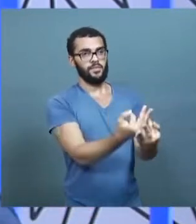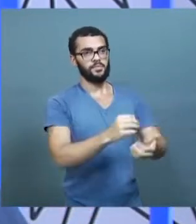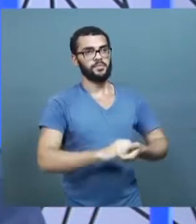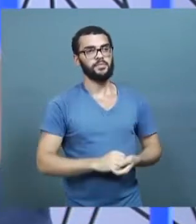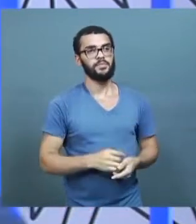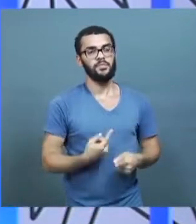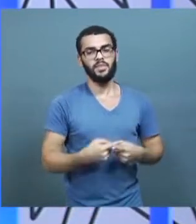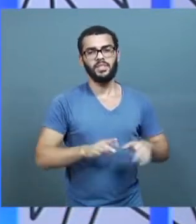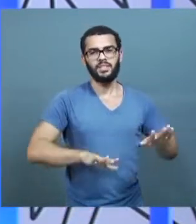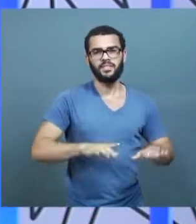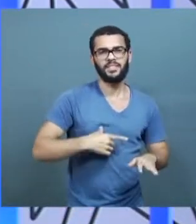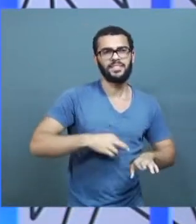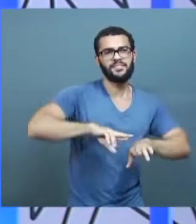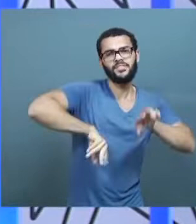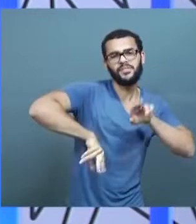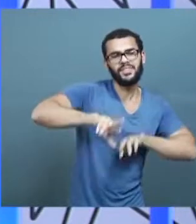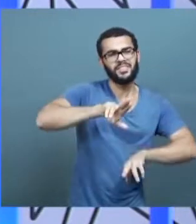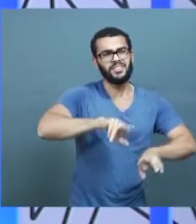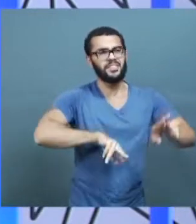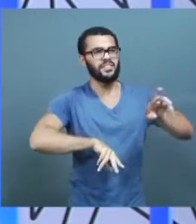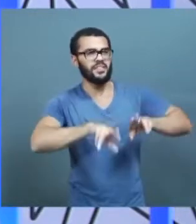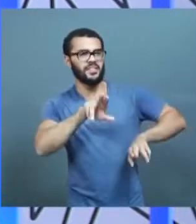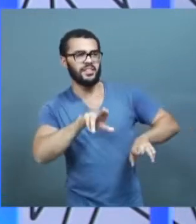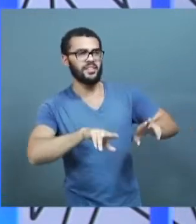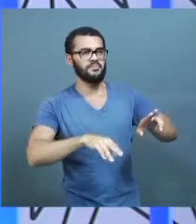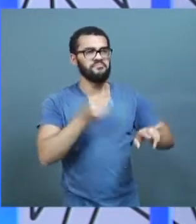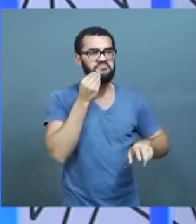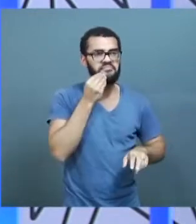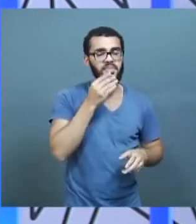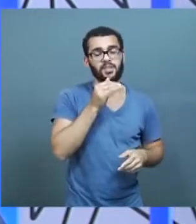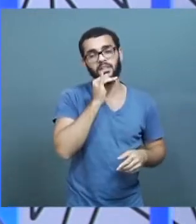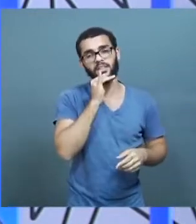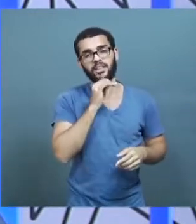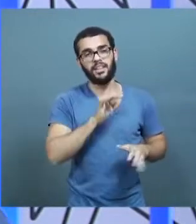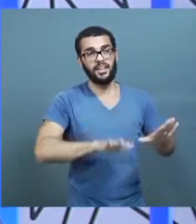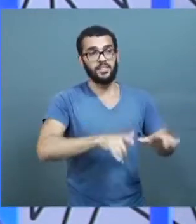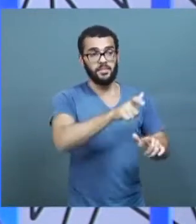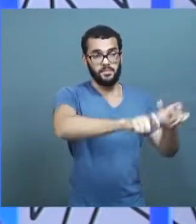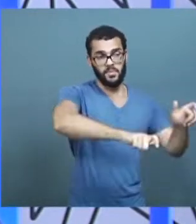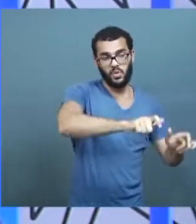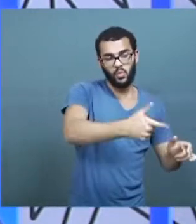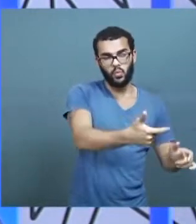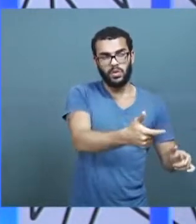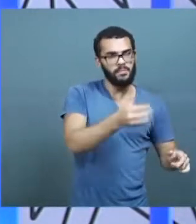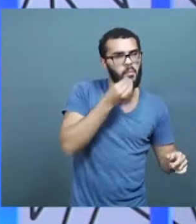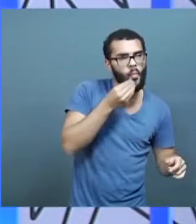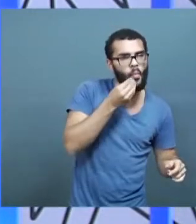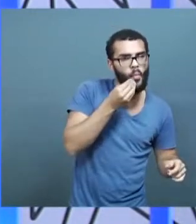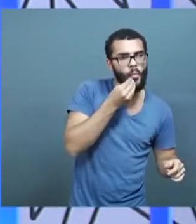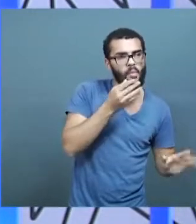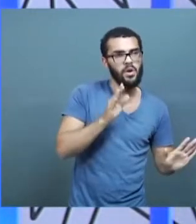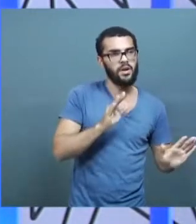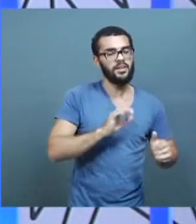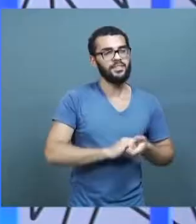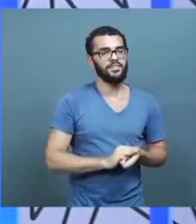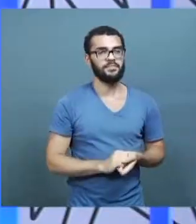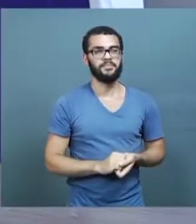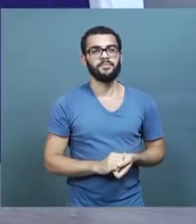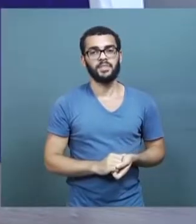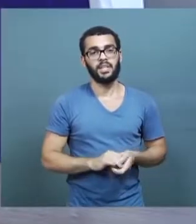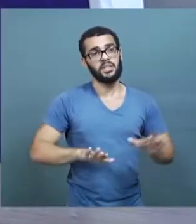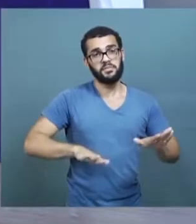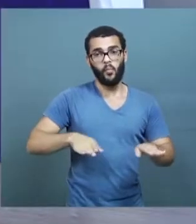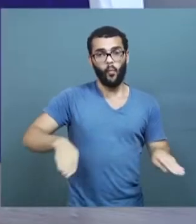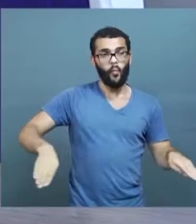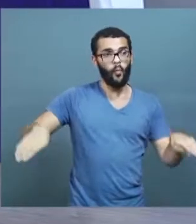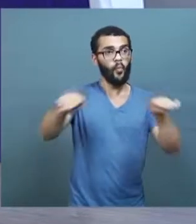família carente, porque ninguém é carente, mas sim pessoas que não tiveram as mesmas oportunidades que outros tiveram. Então, o